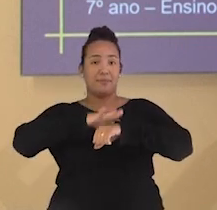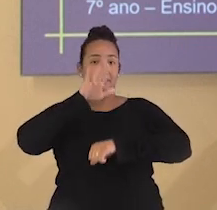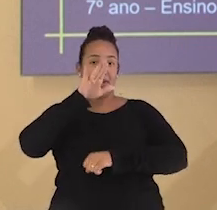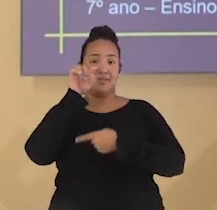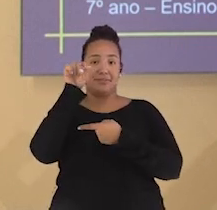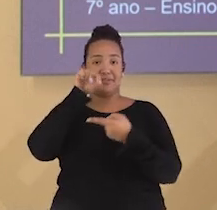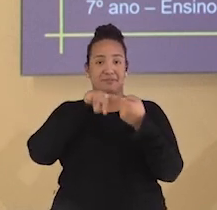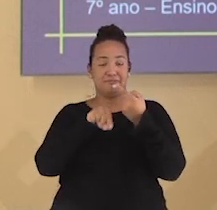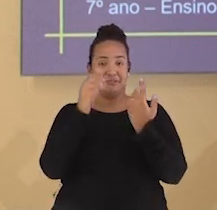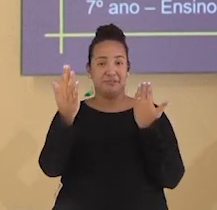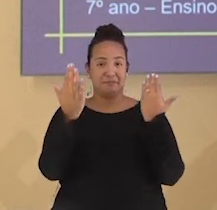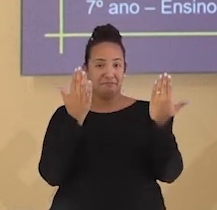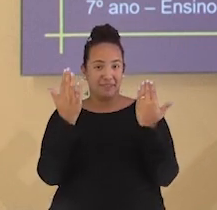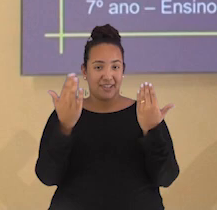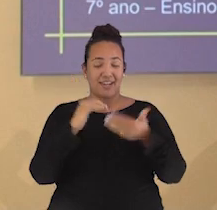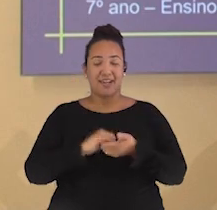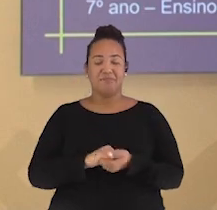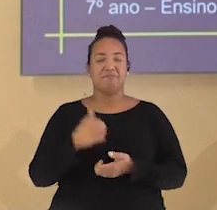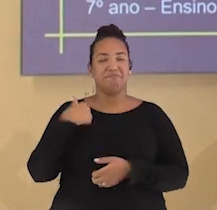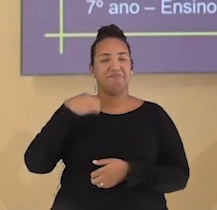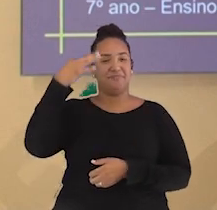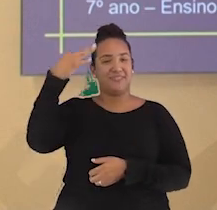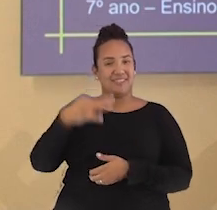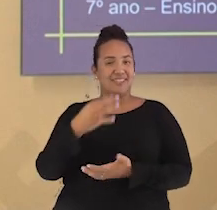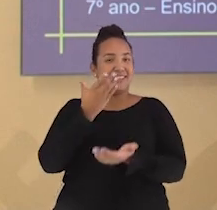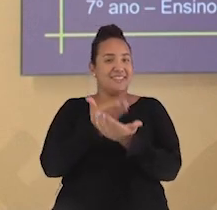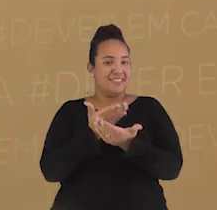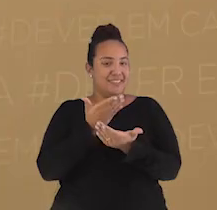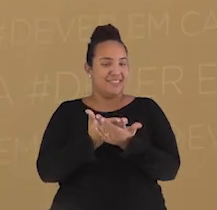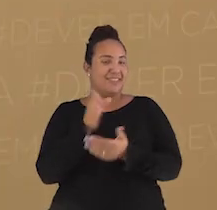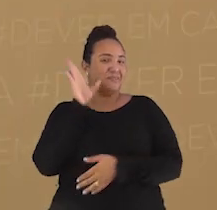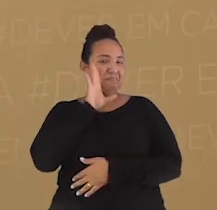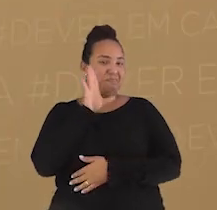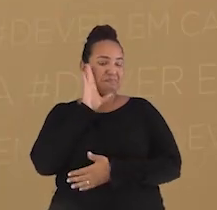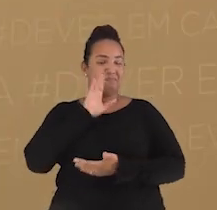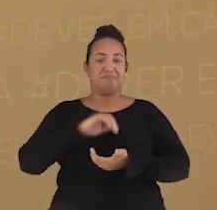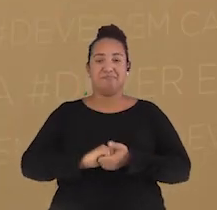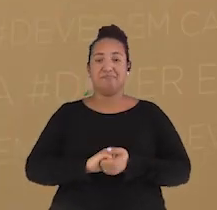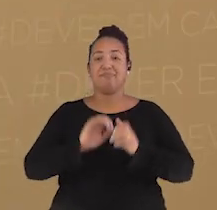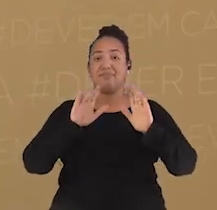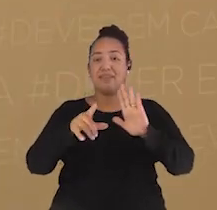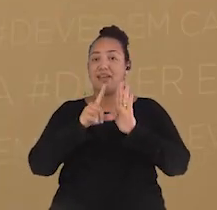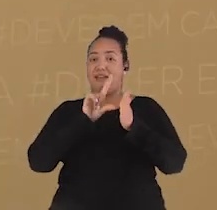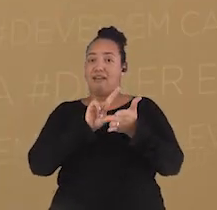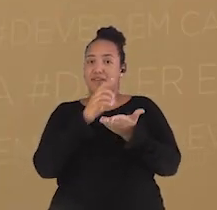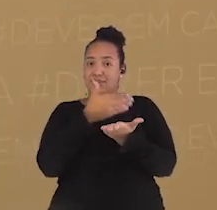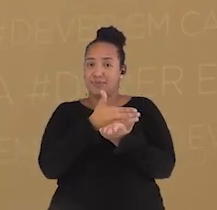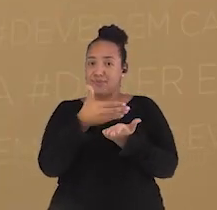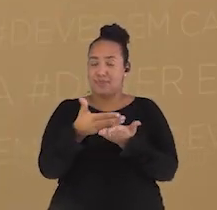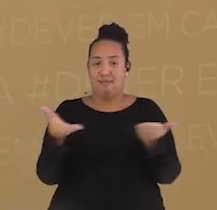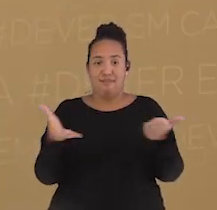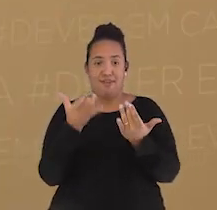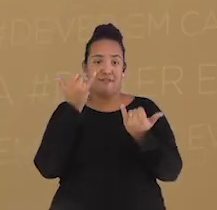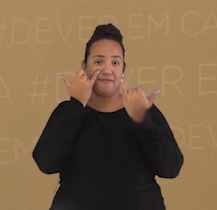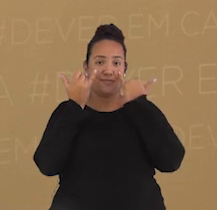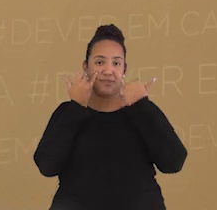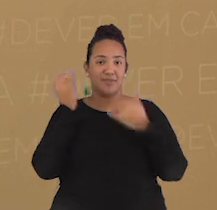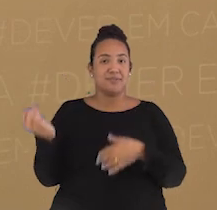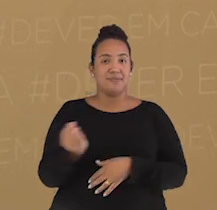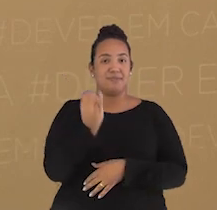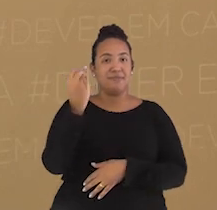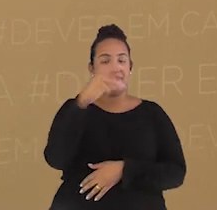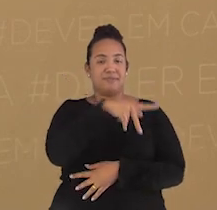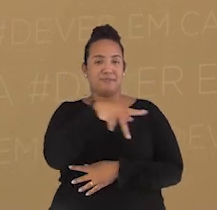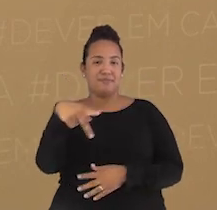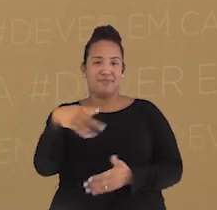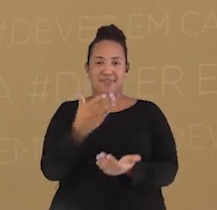comparar frações. Tenho certeza que será uma aula muito divertida. Antes de começar, vou passar algumas informações aos professores e